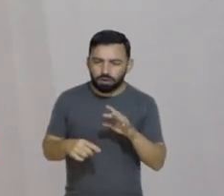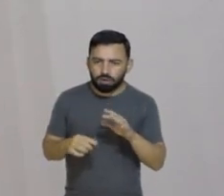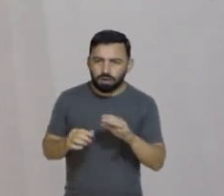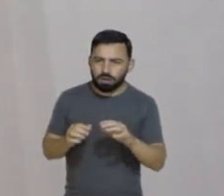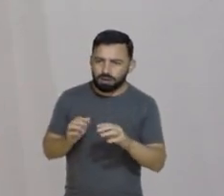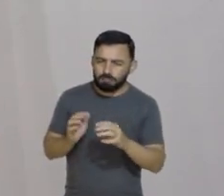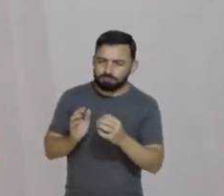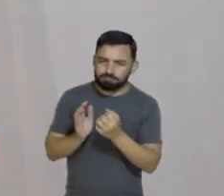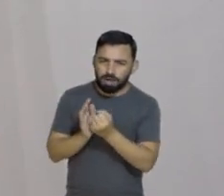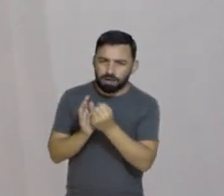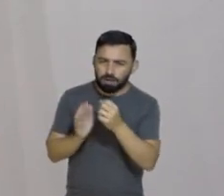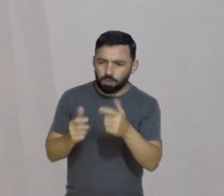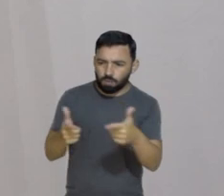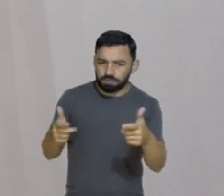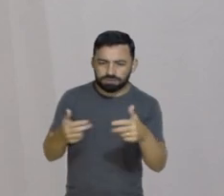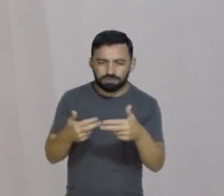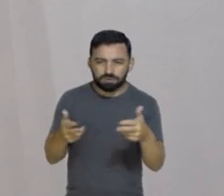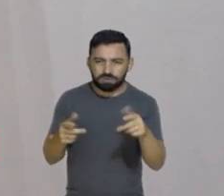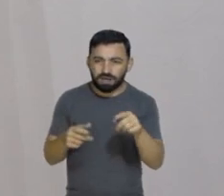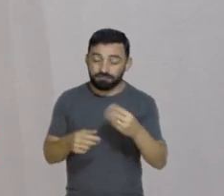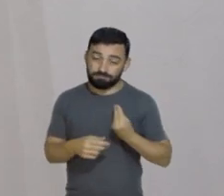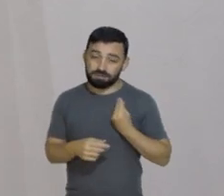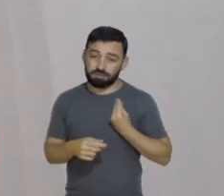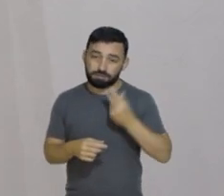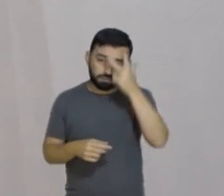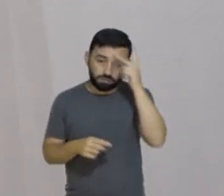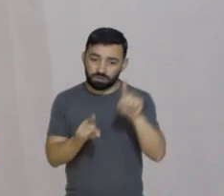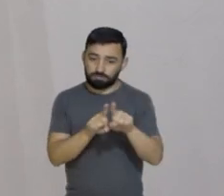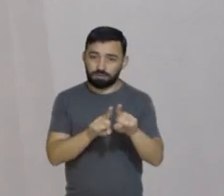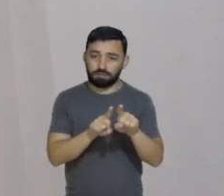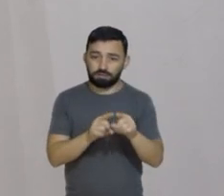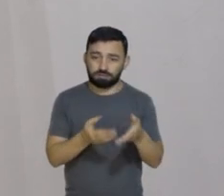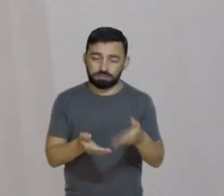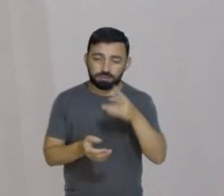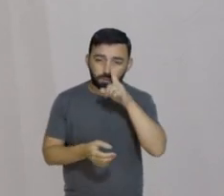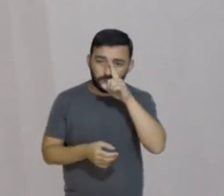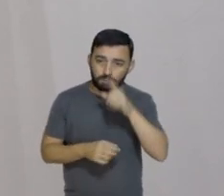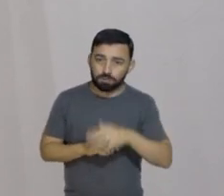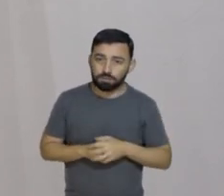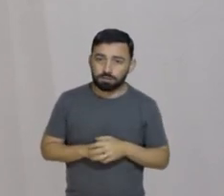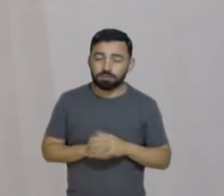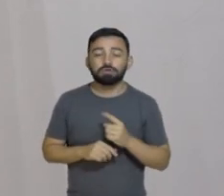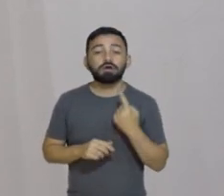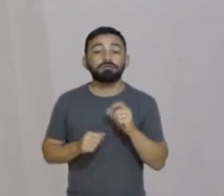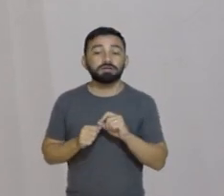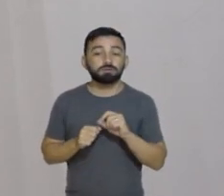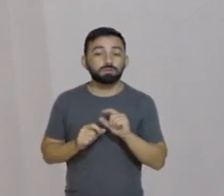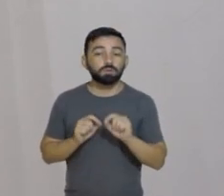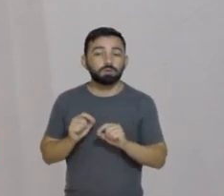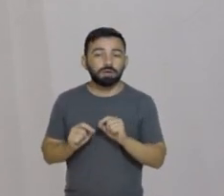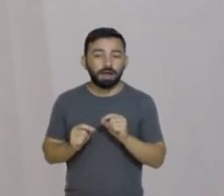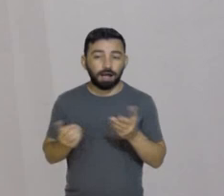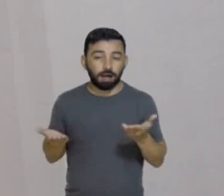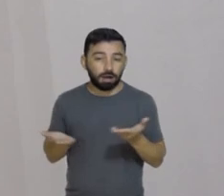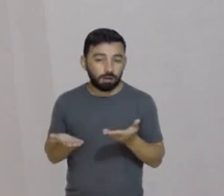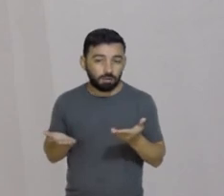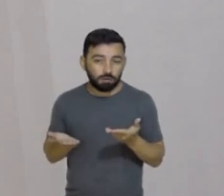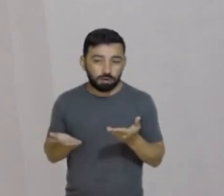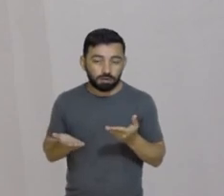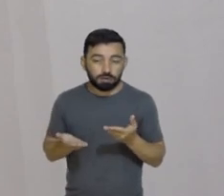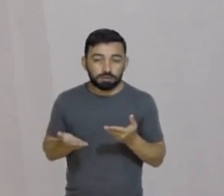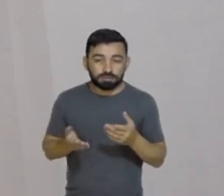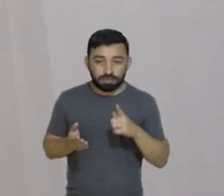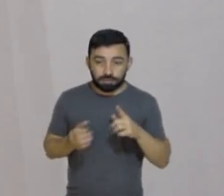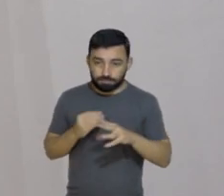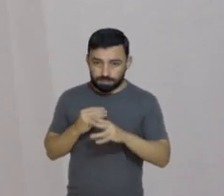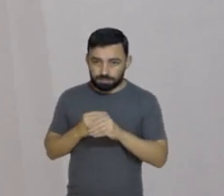tem a questão da vida das pessoas. E o que, que nós fizemos? Vai ser direcionado agora parte das